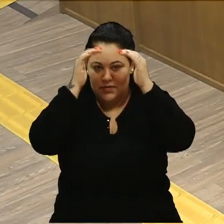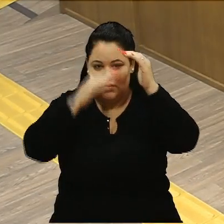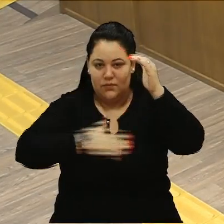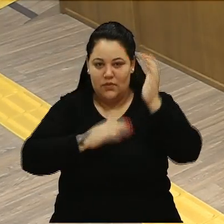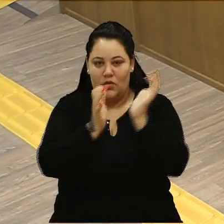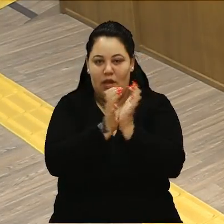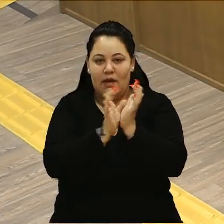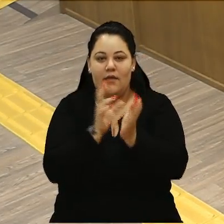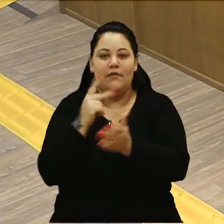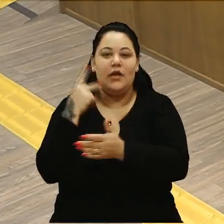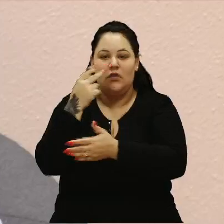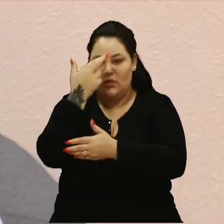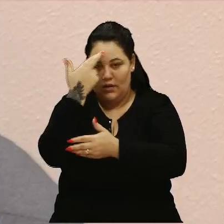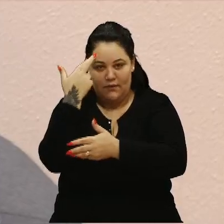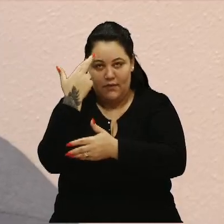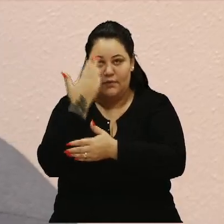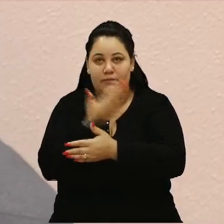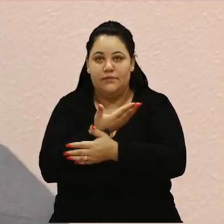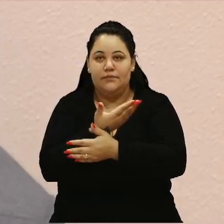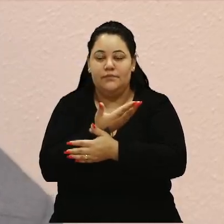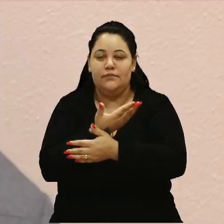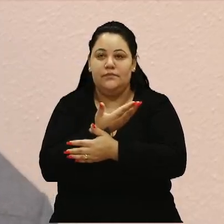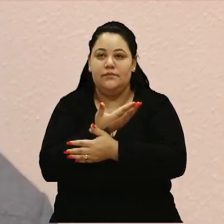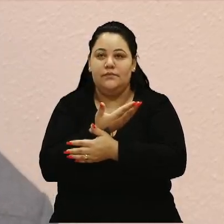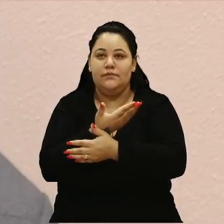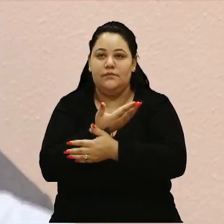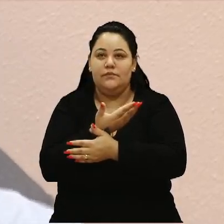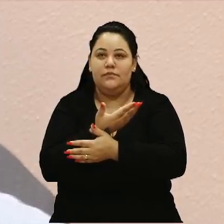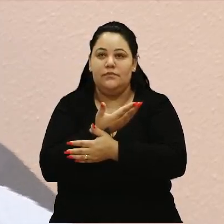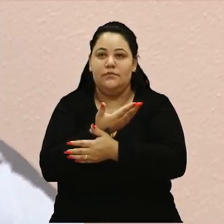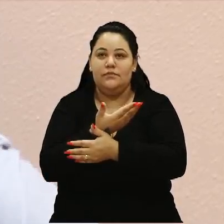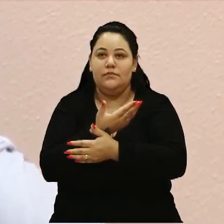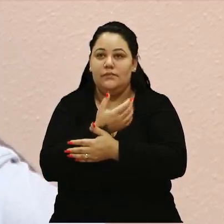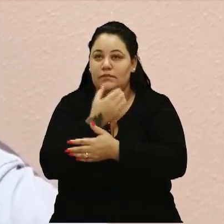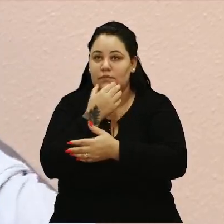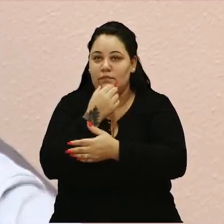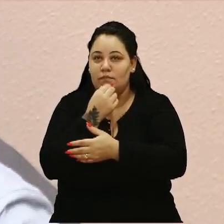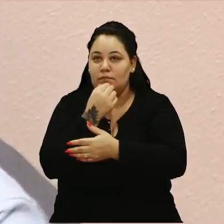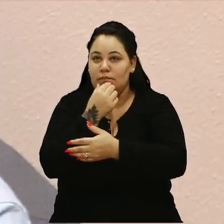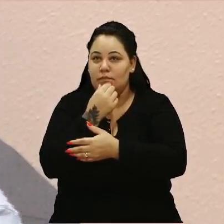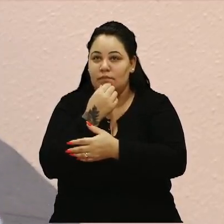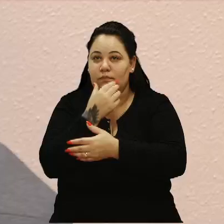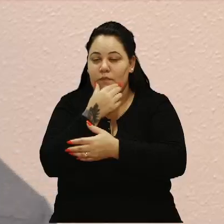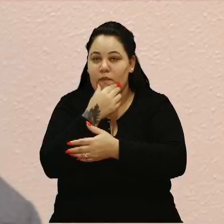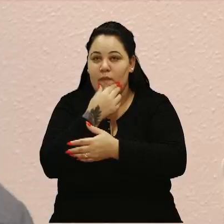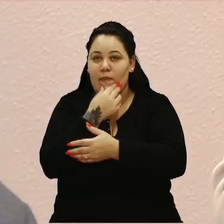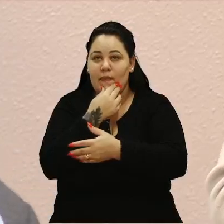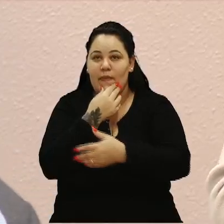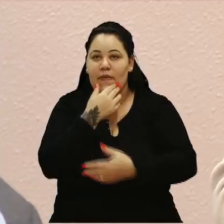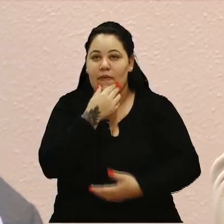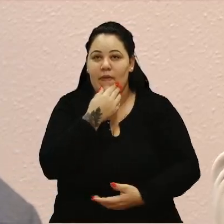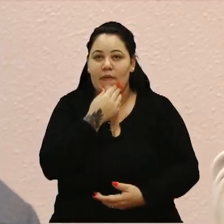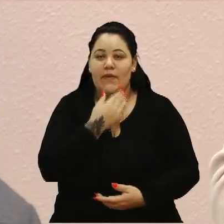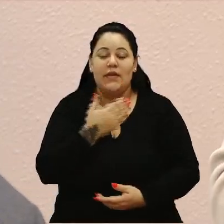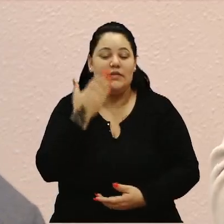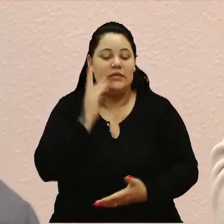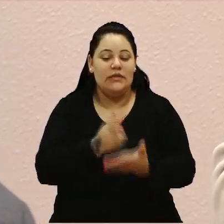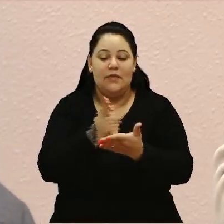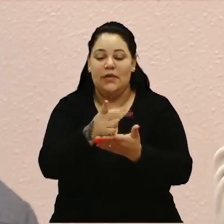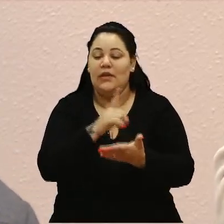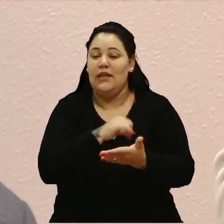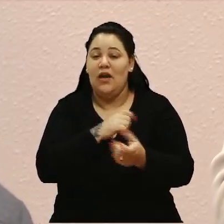Rafael Bueno. Sempre que tem algum aperto na área da saúde, sempre o